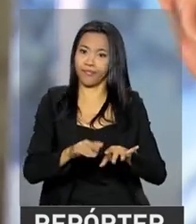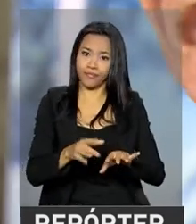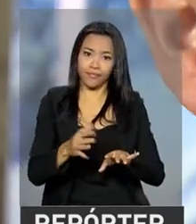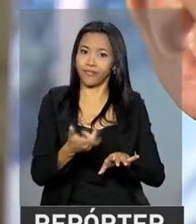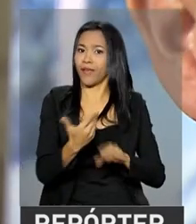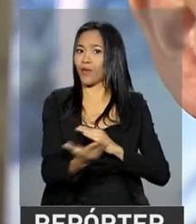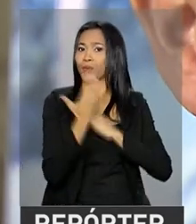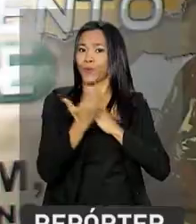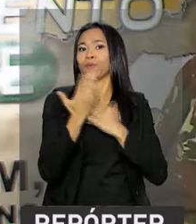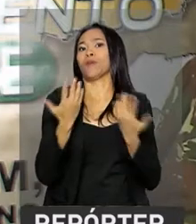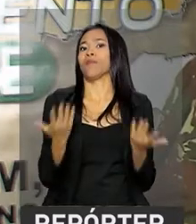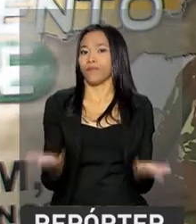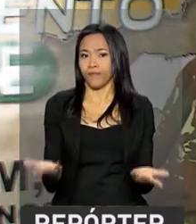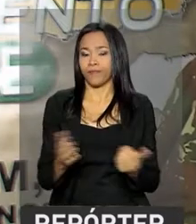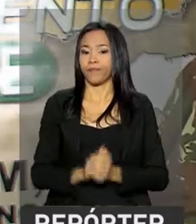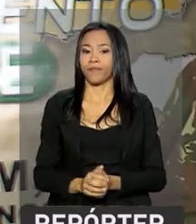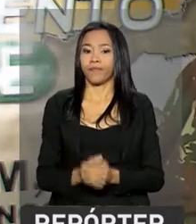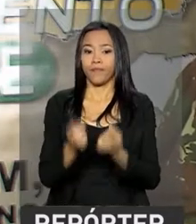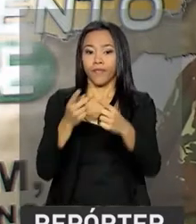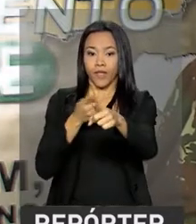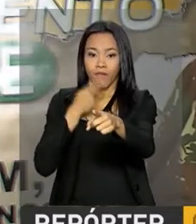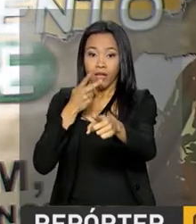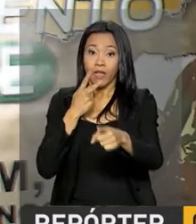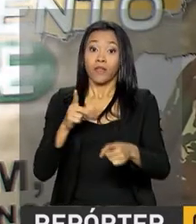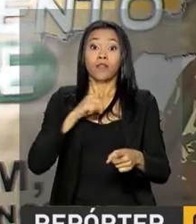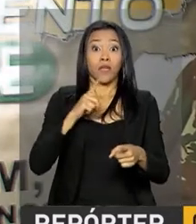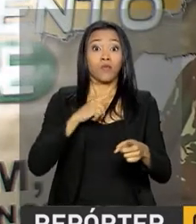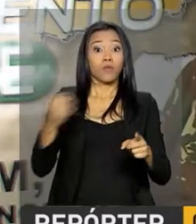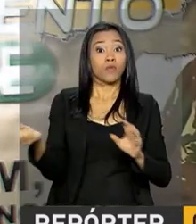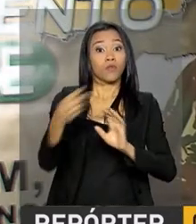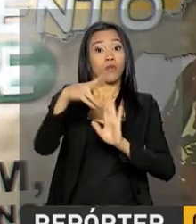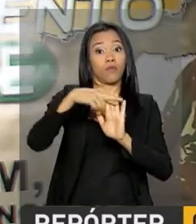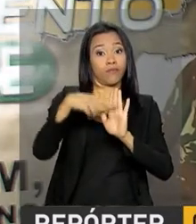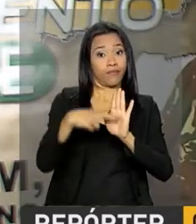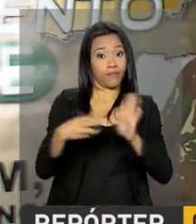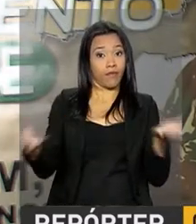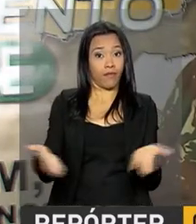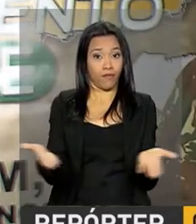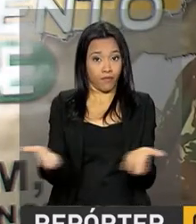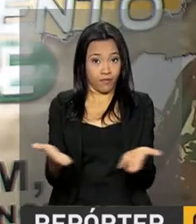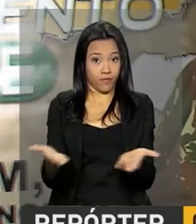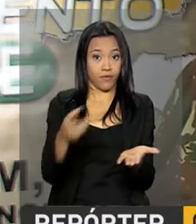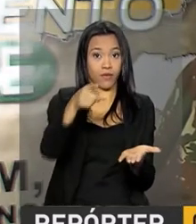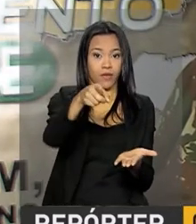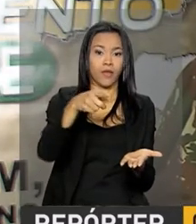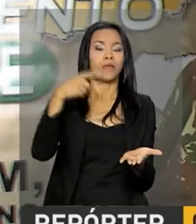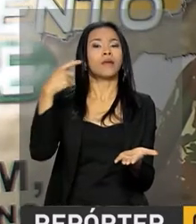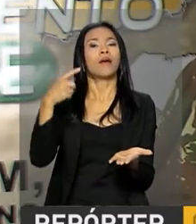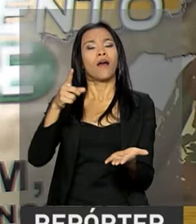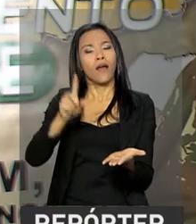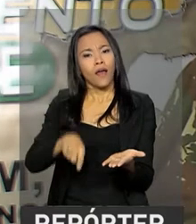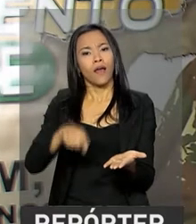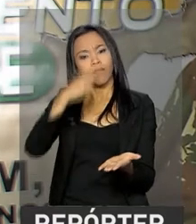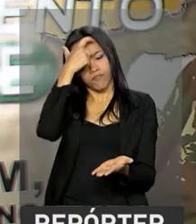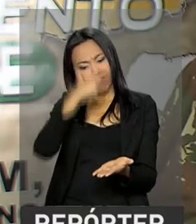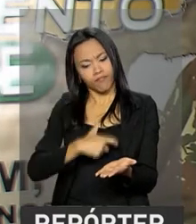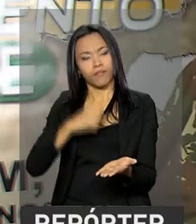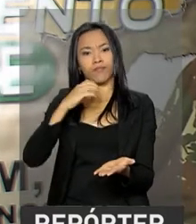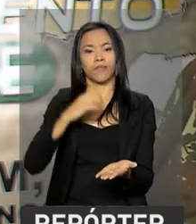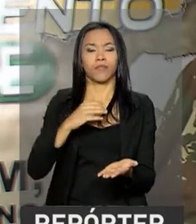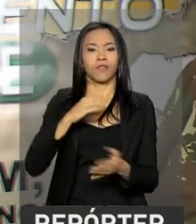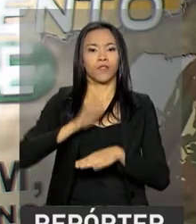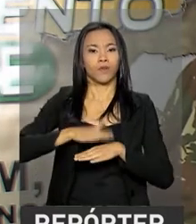muitos benefícios mas foi uma mudança muito grande - a páscoa agora ele vai cumprir com a função dele civil